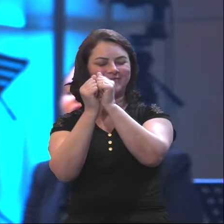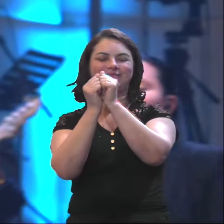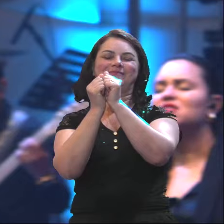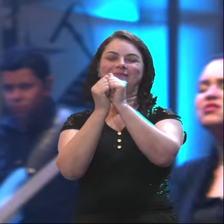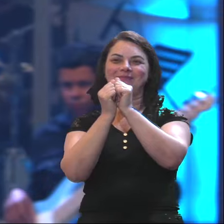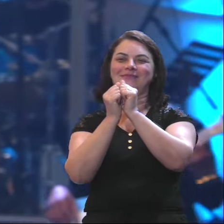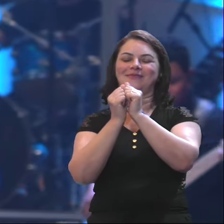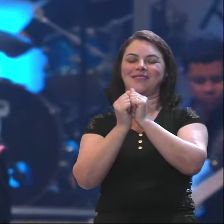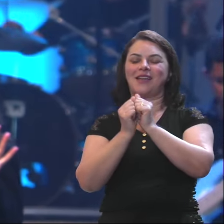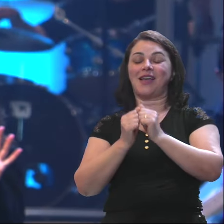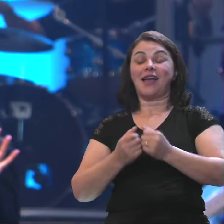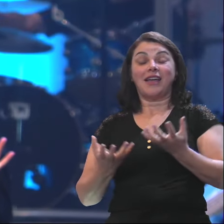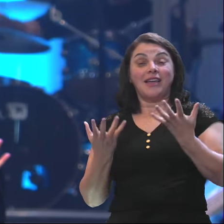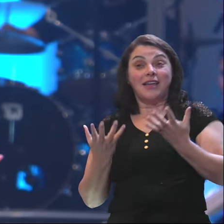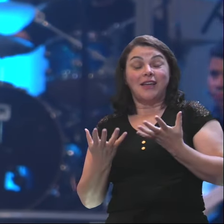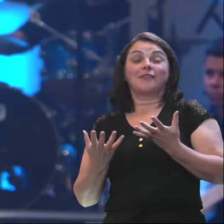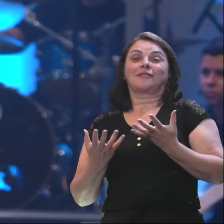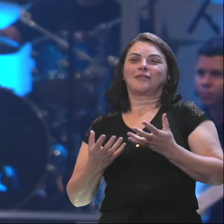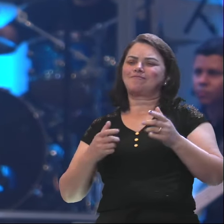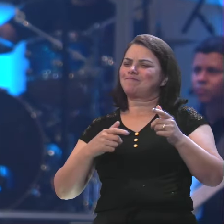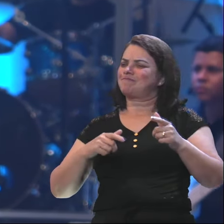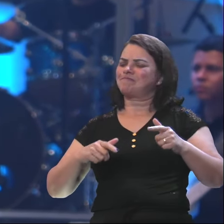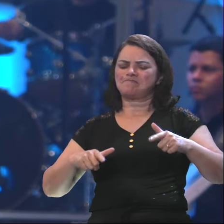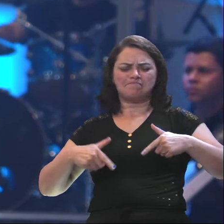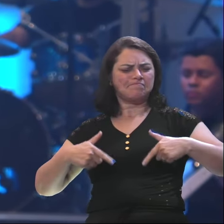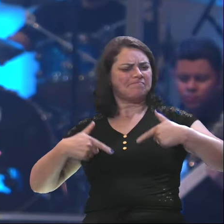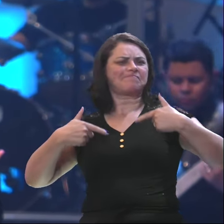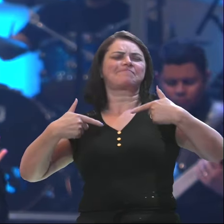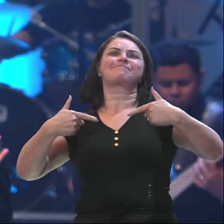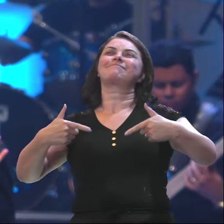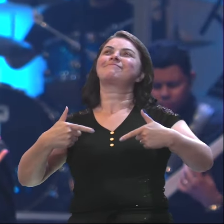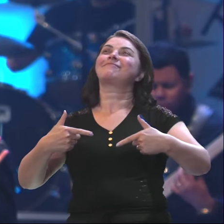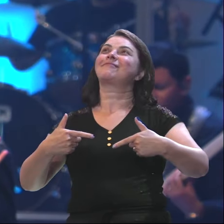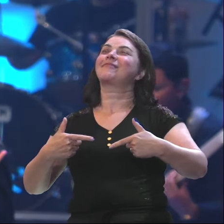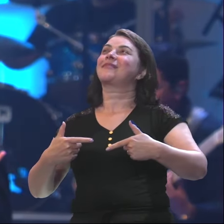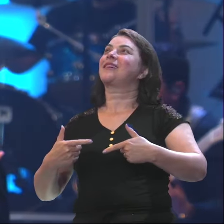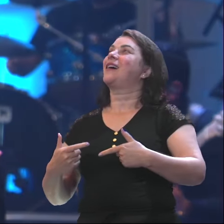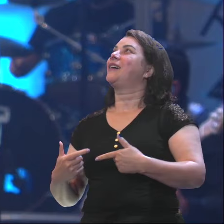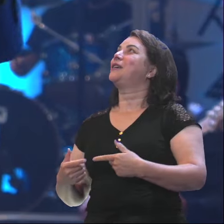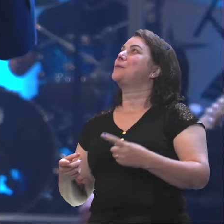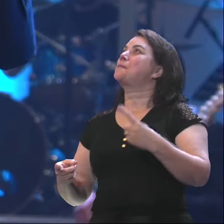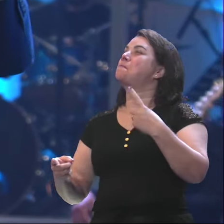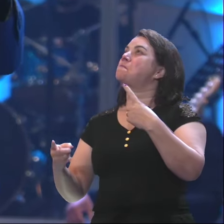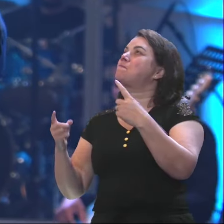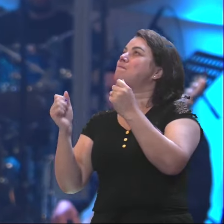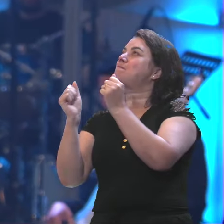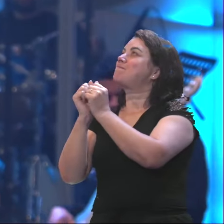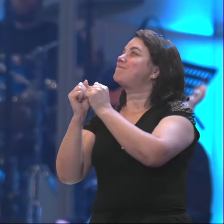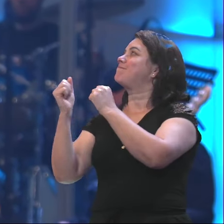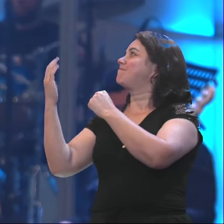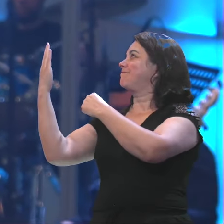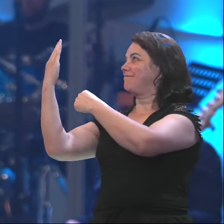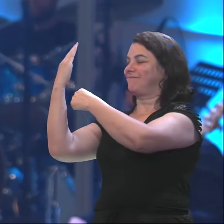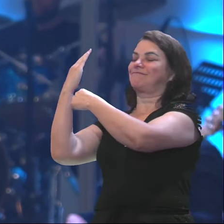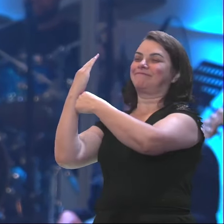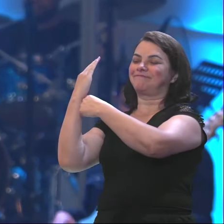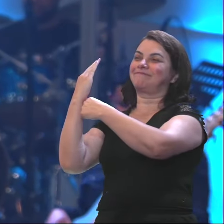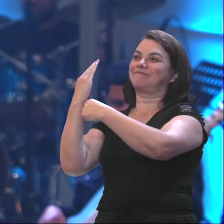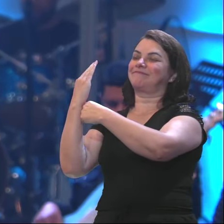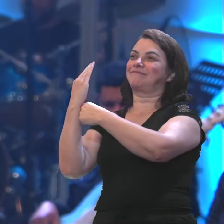minhas guerras da forma que o Senhor me ensinar. Me ajuda,